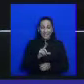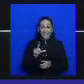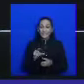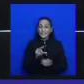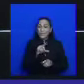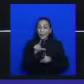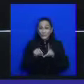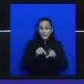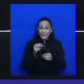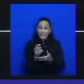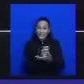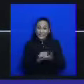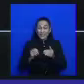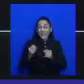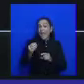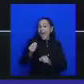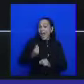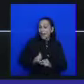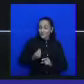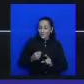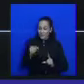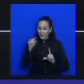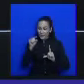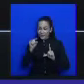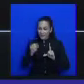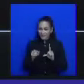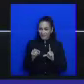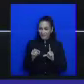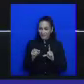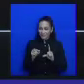Esse é o sorteio da Quina ao vivo pela Rede TV.